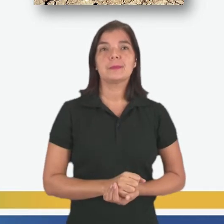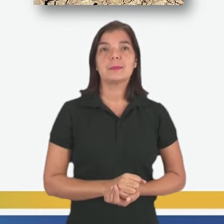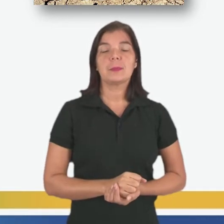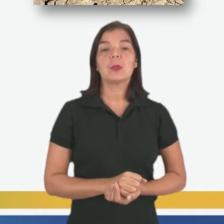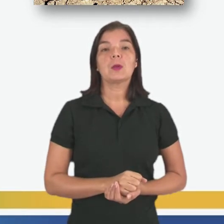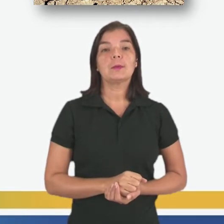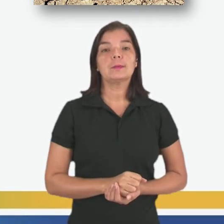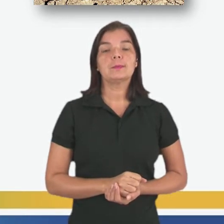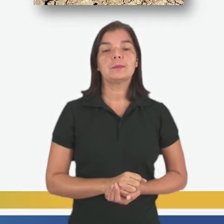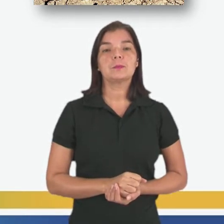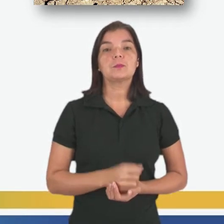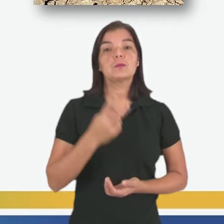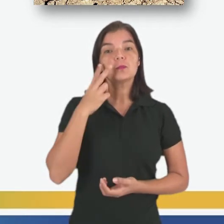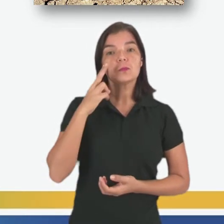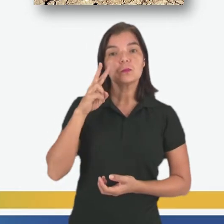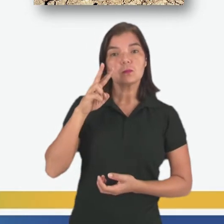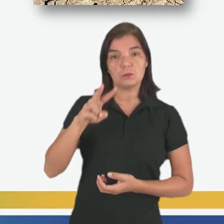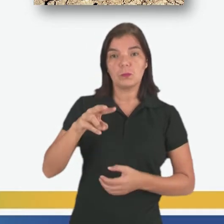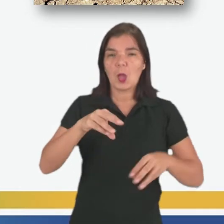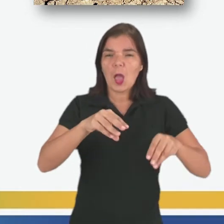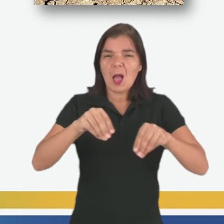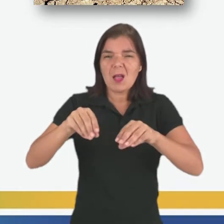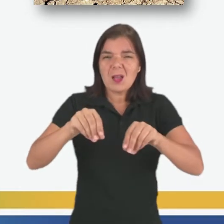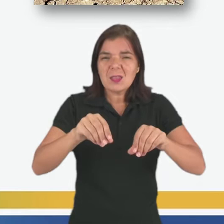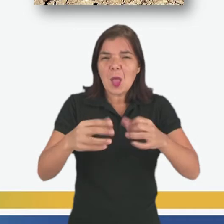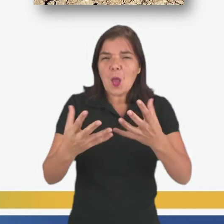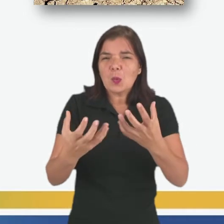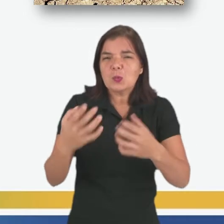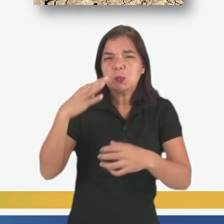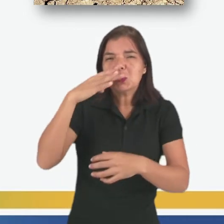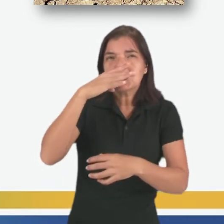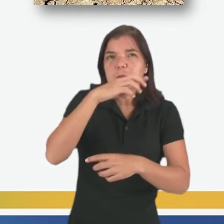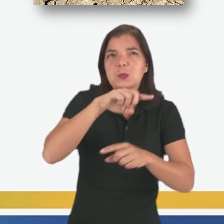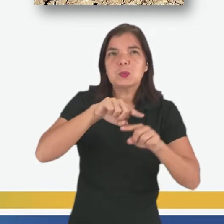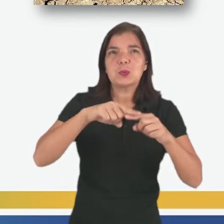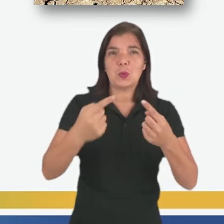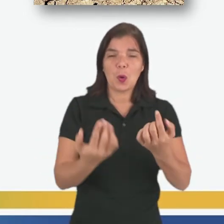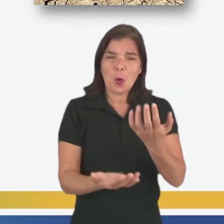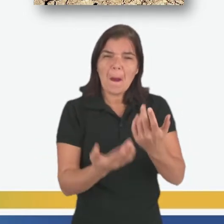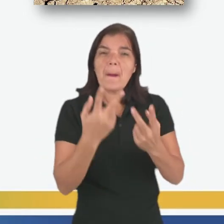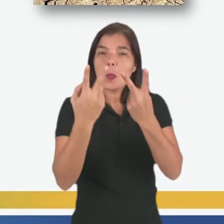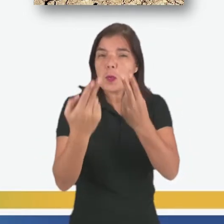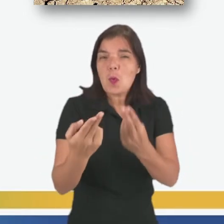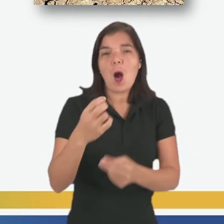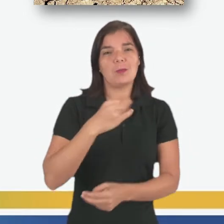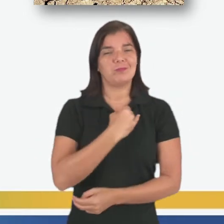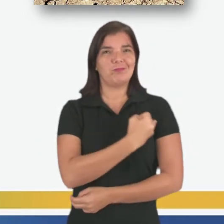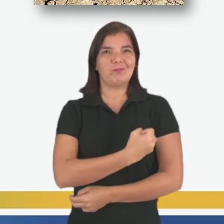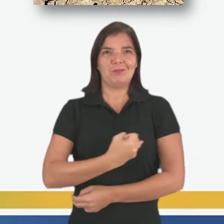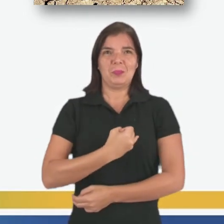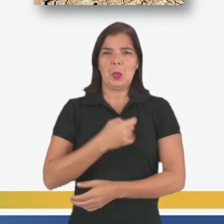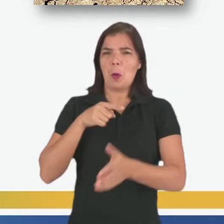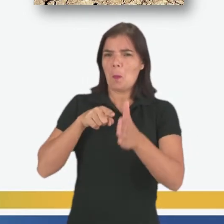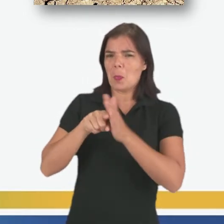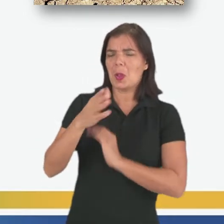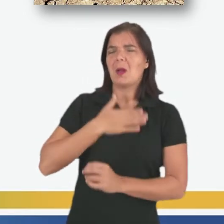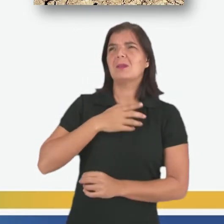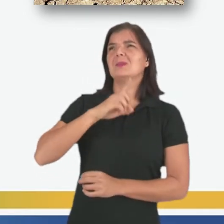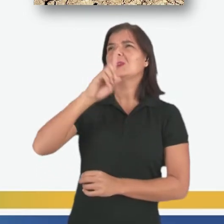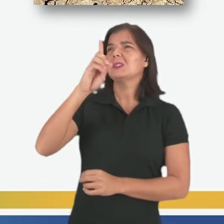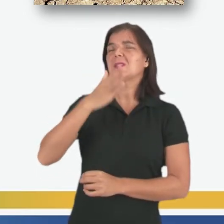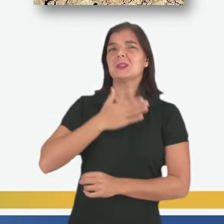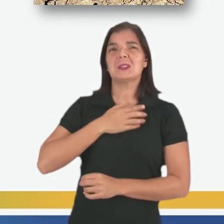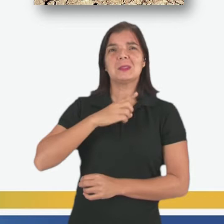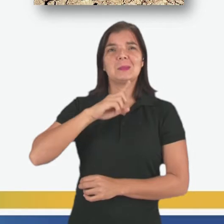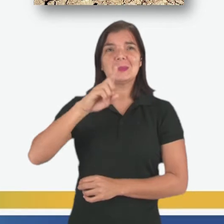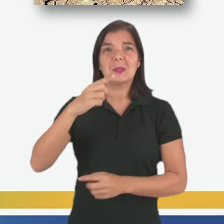Diz assim: quando olhei a terra ardendo, qual fogueira de São João, eu perguntei, ai meu Deus